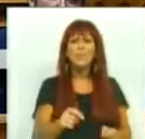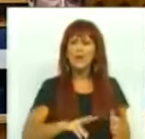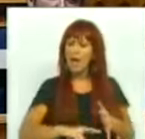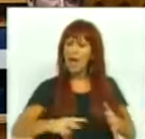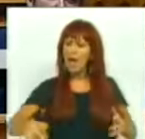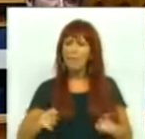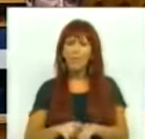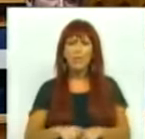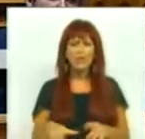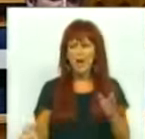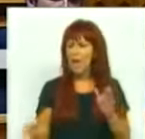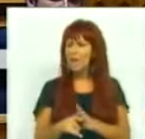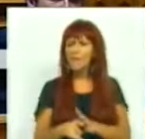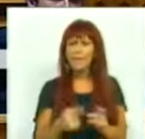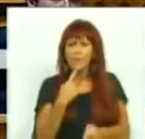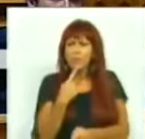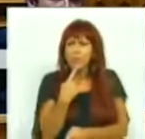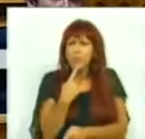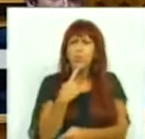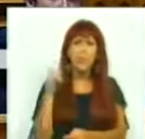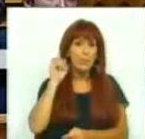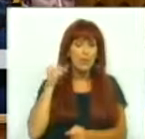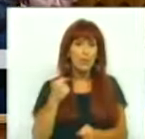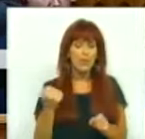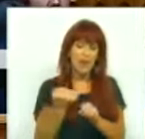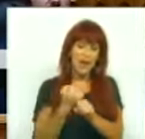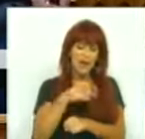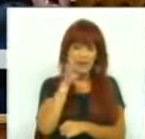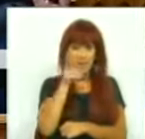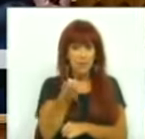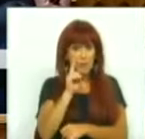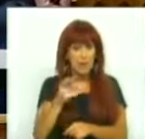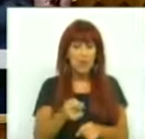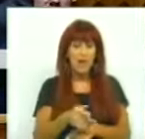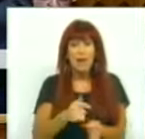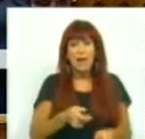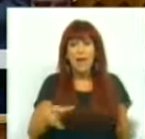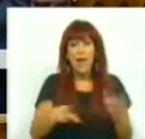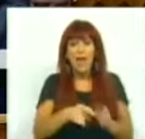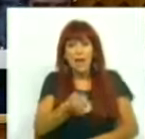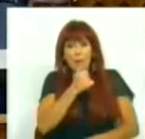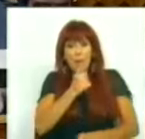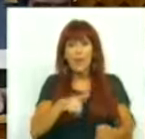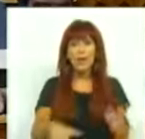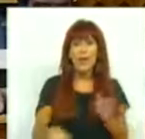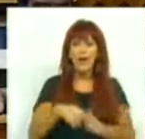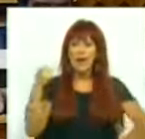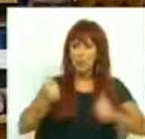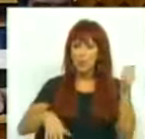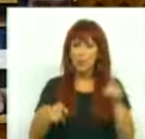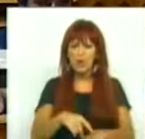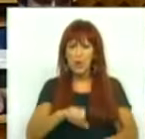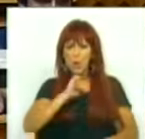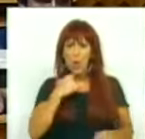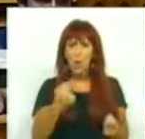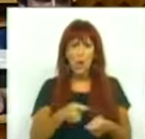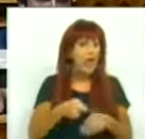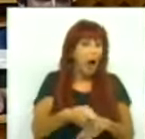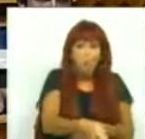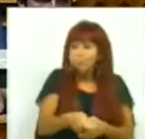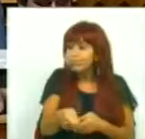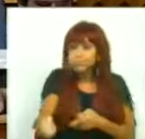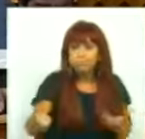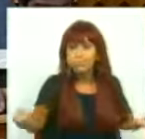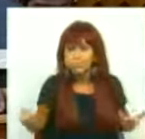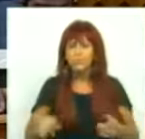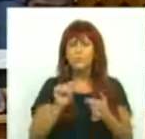de reformas legislativas muito importantes. Na ação executiva, na lei da arbitragem, na lei da concorrência, no Código de Insolvência.